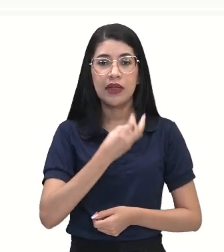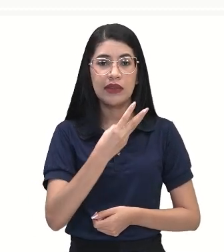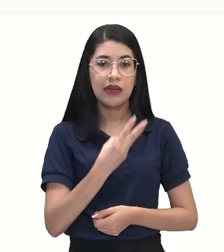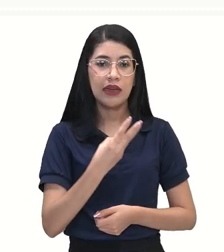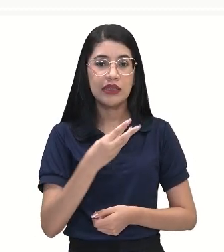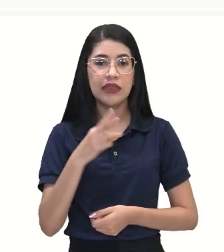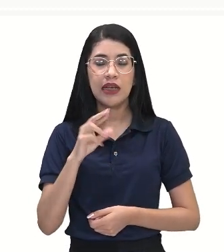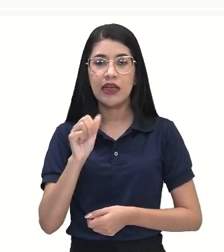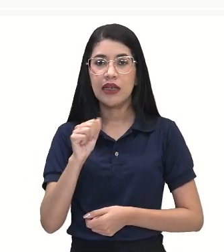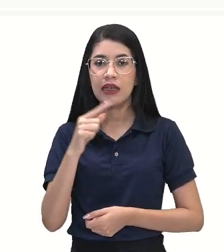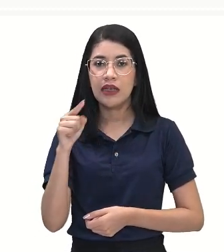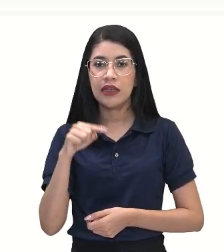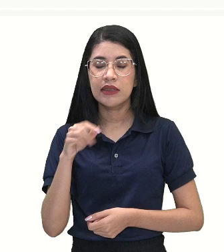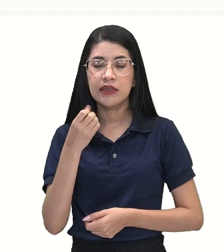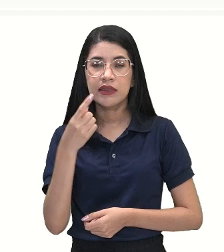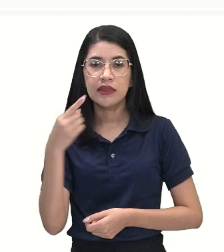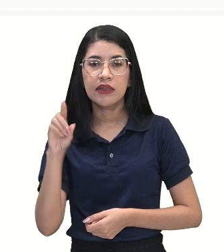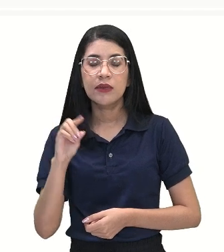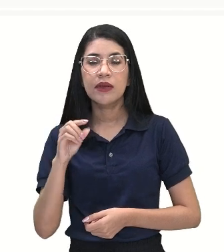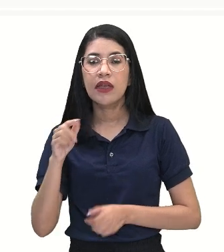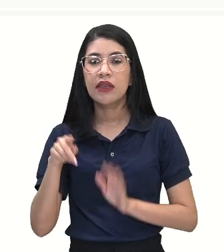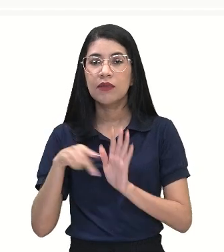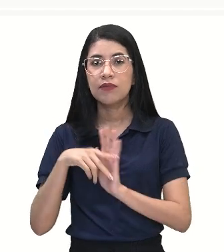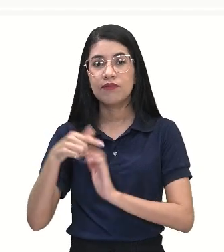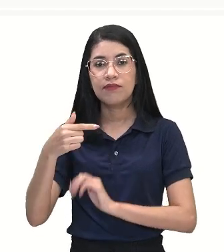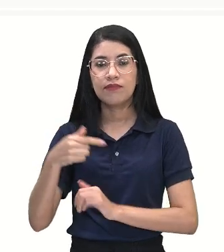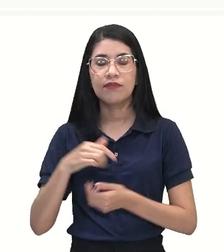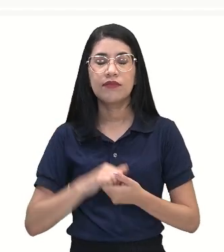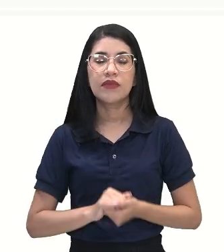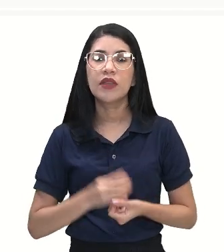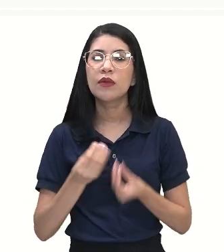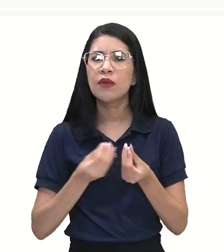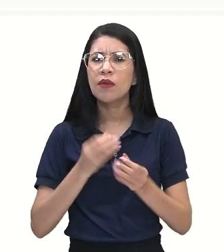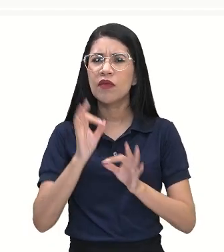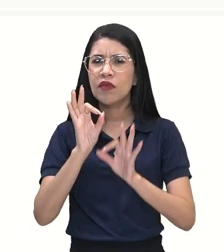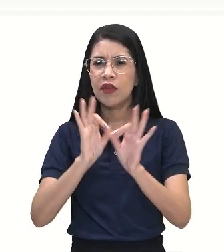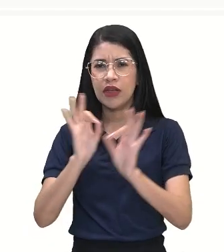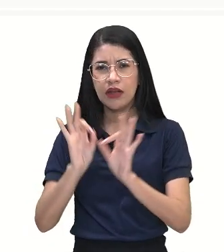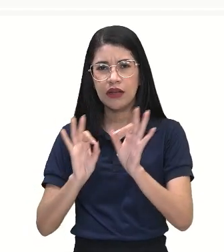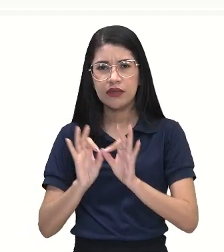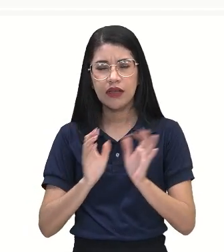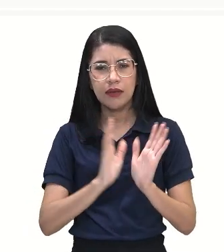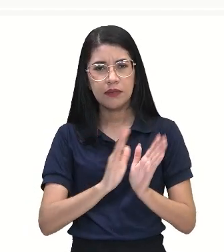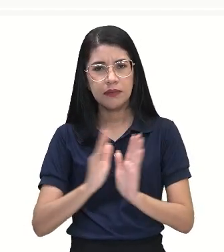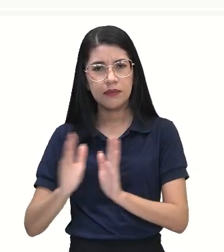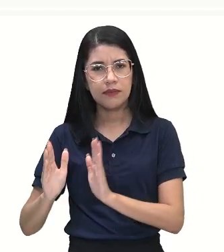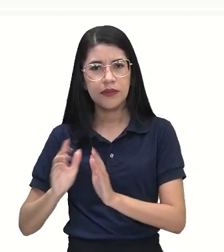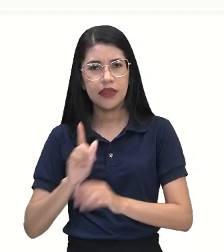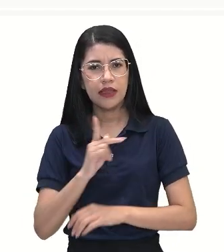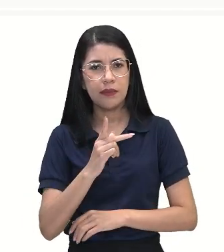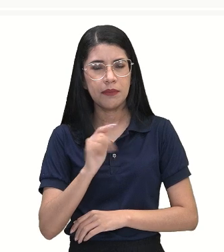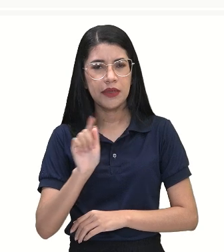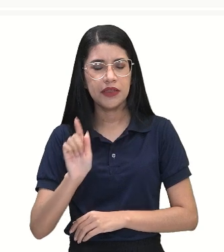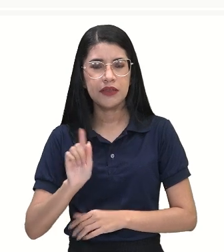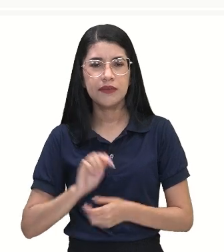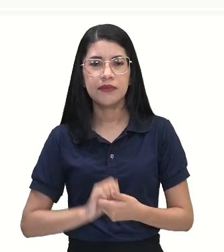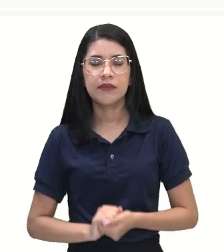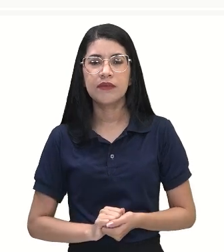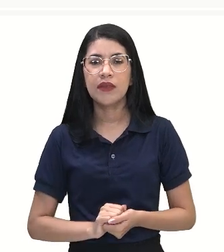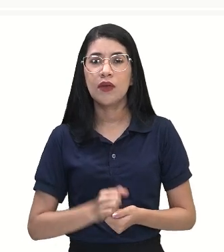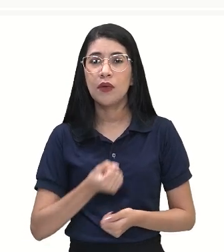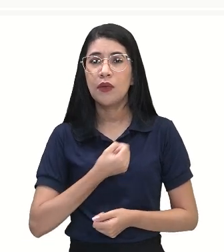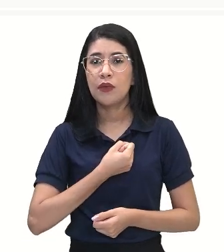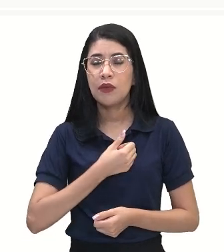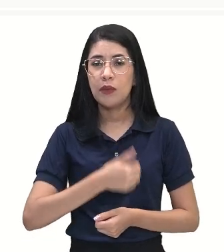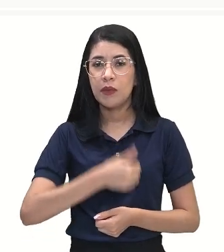é 7. Muito bem, tá aqui, ó. Olha como é que vai ficar. O primeiro termo ele está dizendo que é 3.